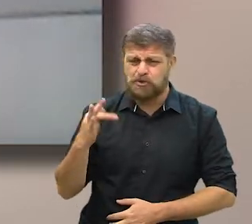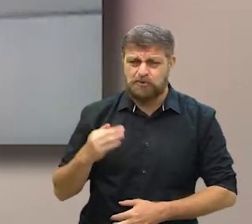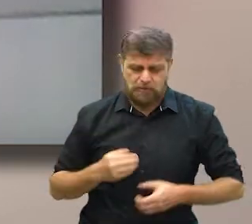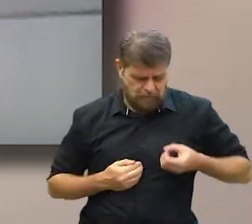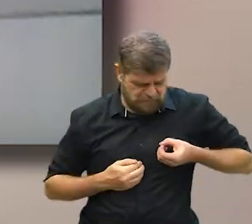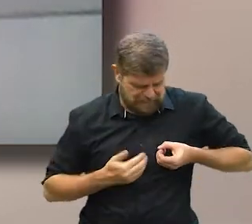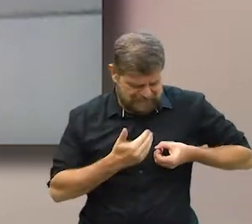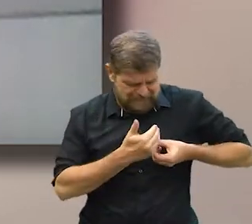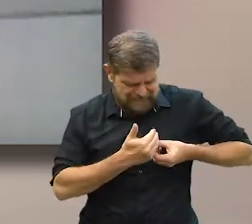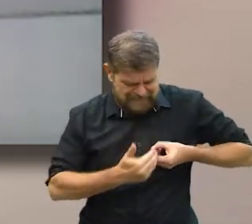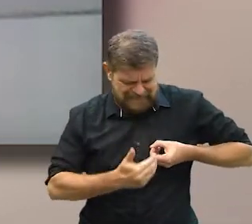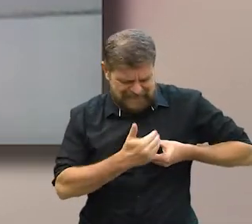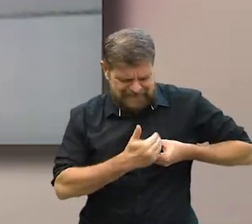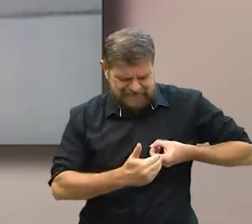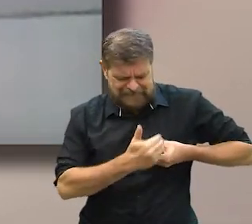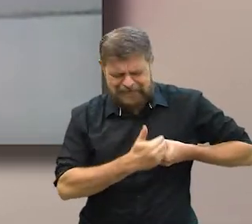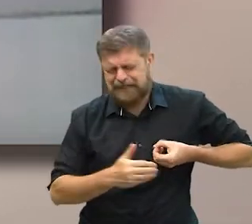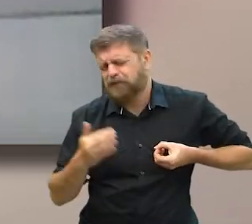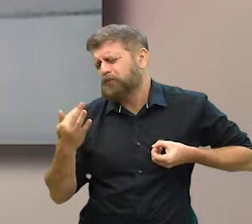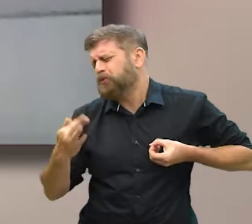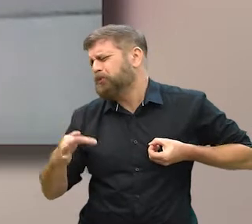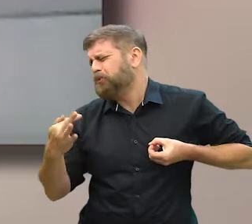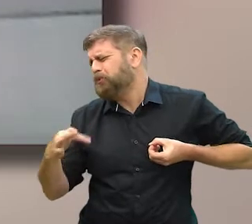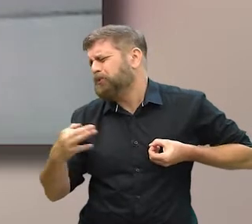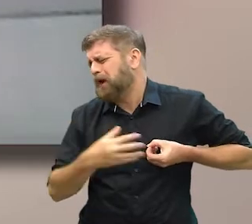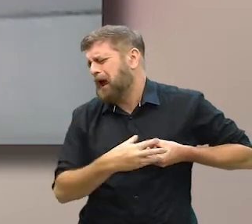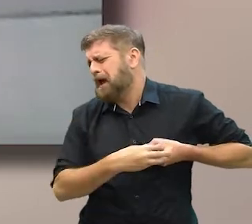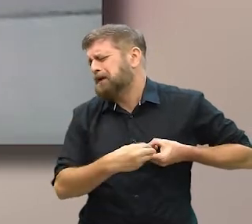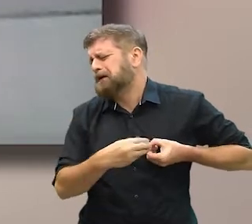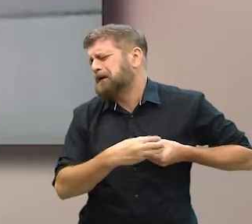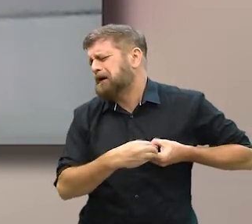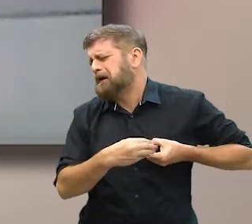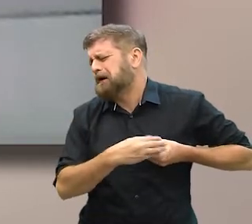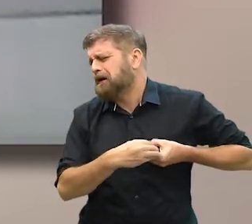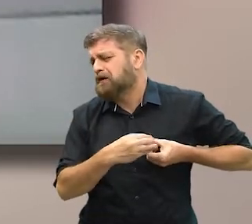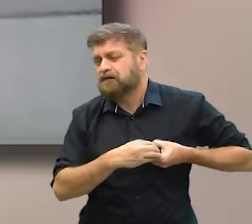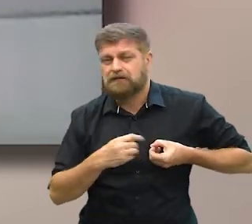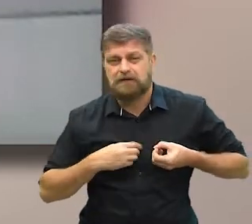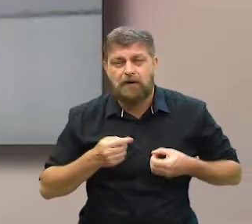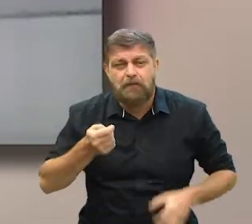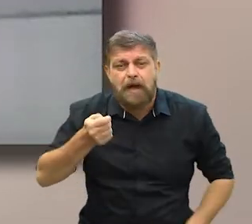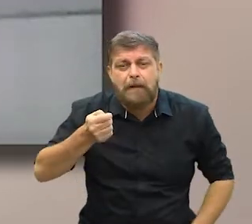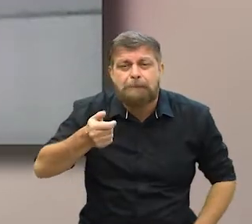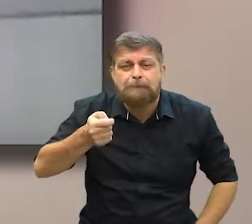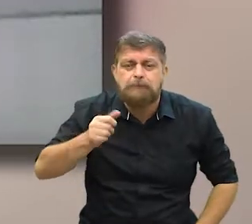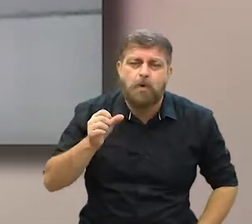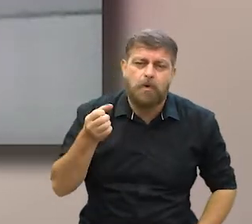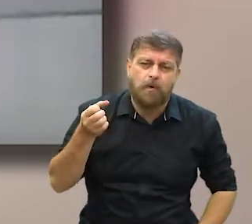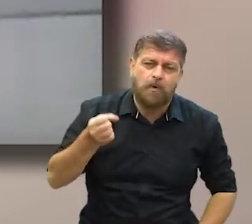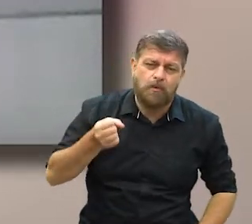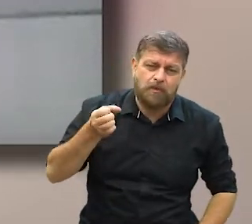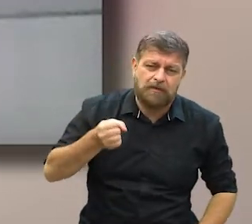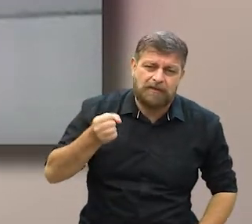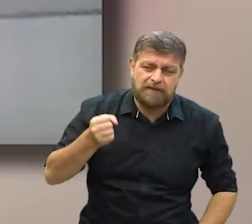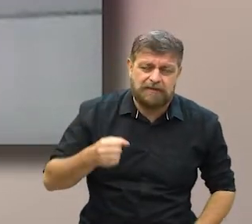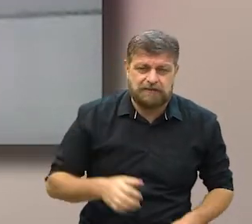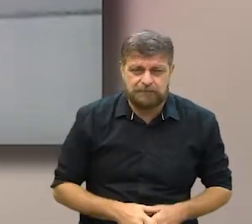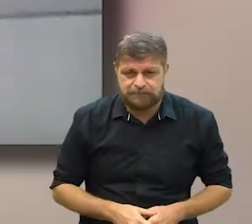dor, né, e às vezes até rachaduras, acaba rachando o mamilo, então a produção é muito menor.